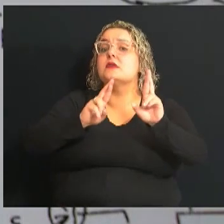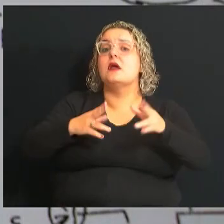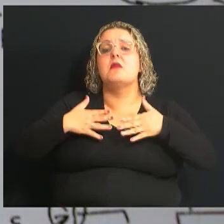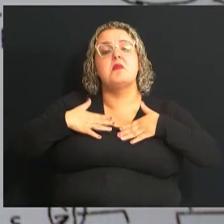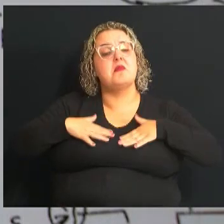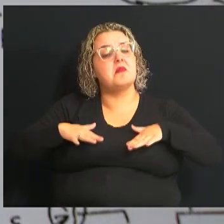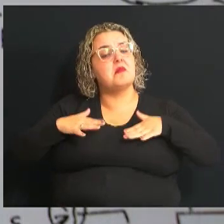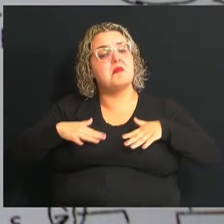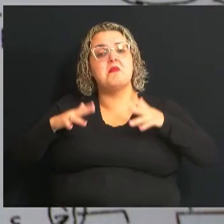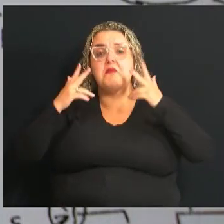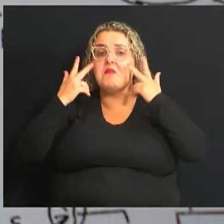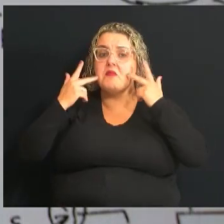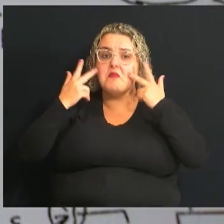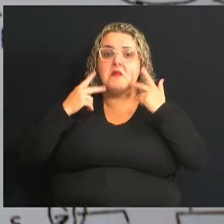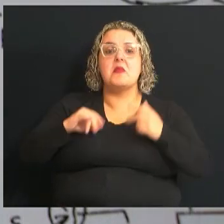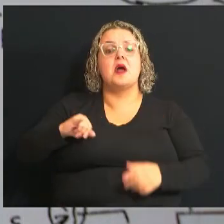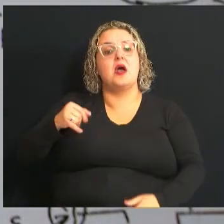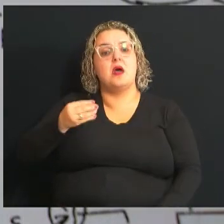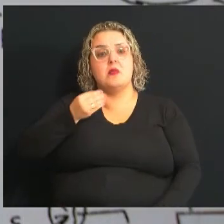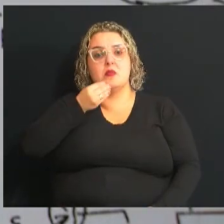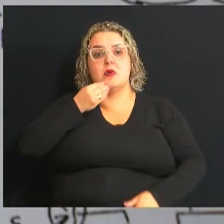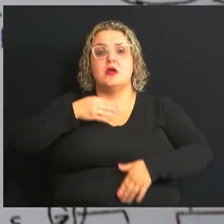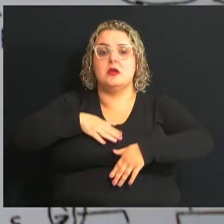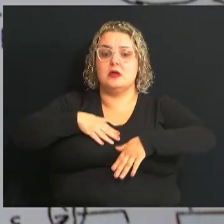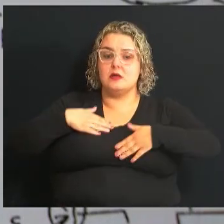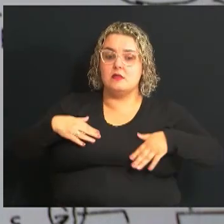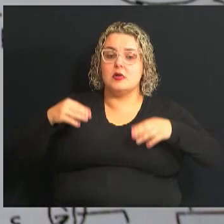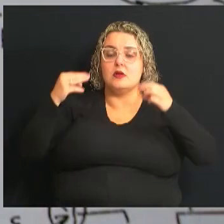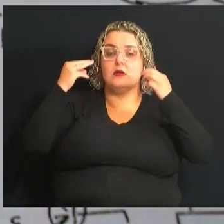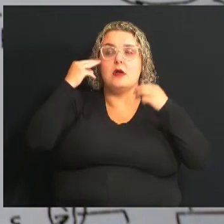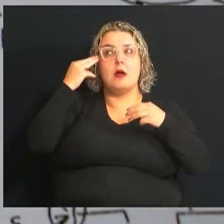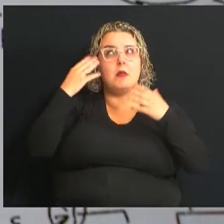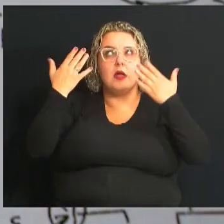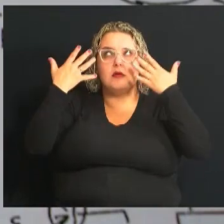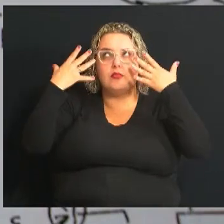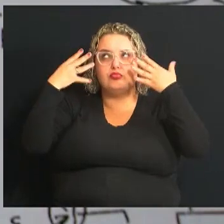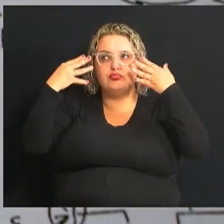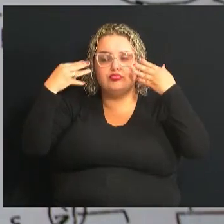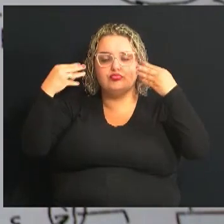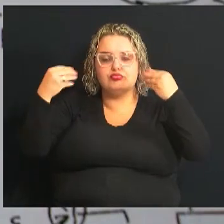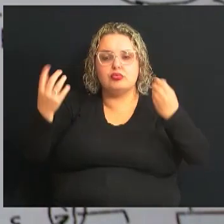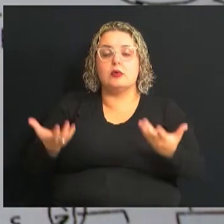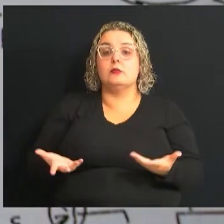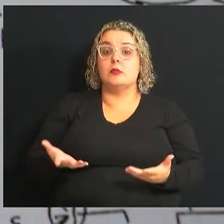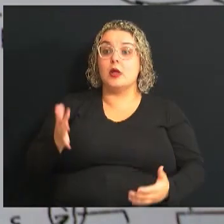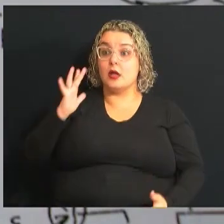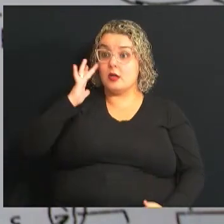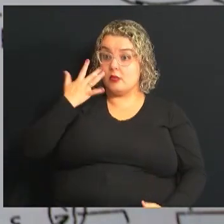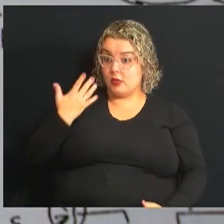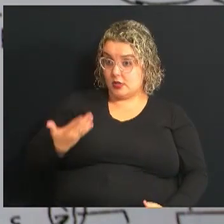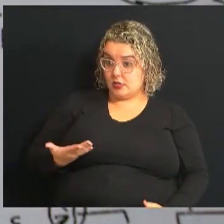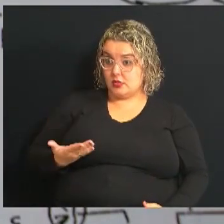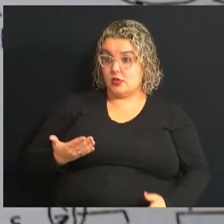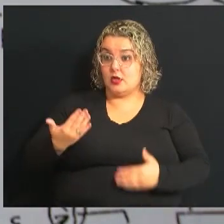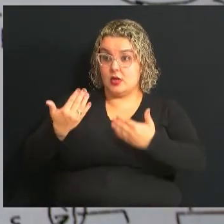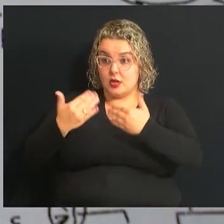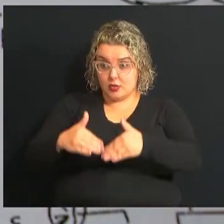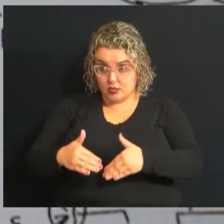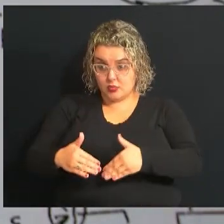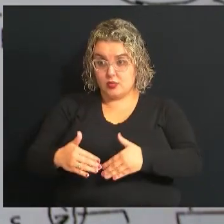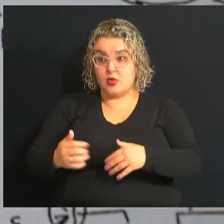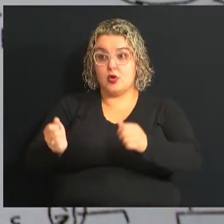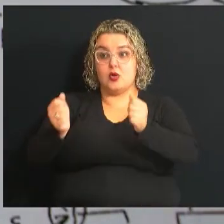tranquilo, que as pessoas aproveitaram para relaxar um pouco a mente? Eu acho assim, como as provas são feitas de forma